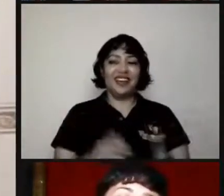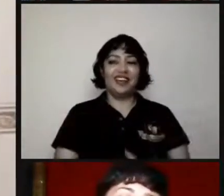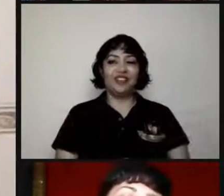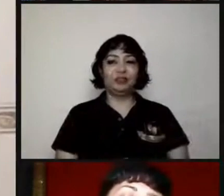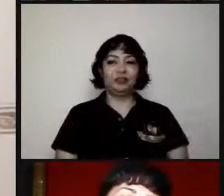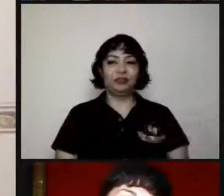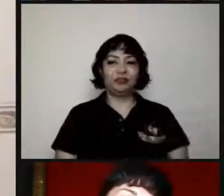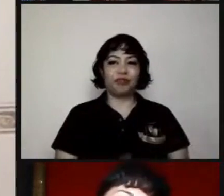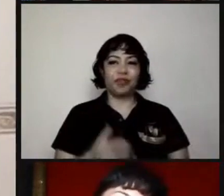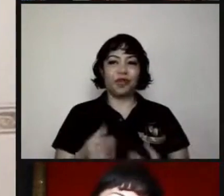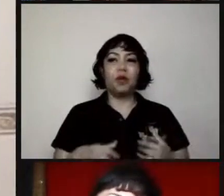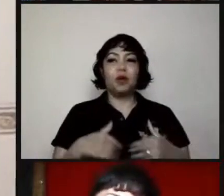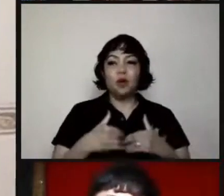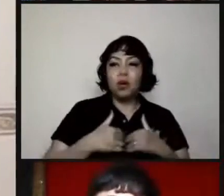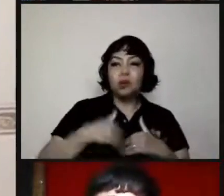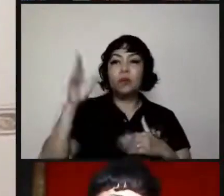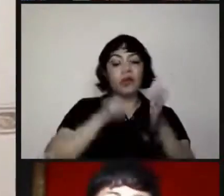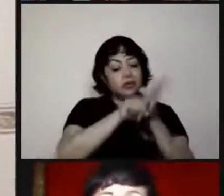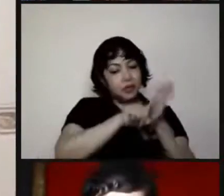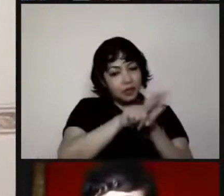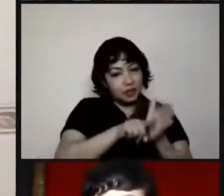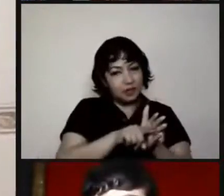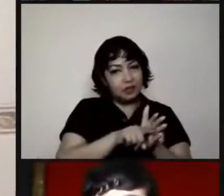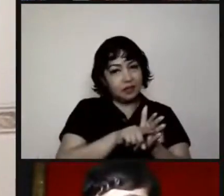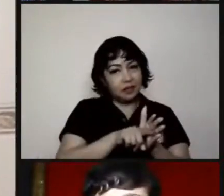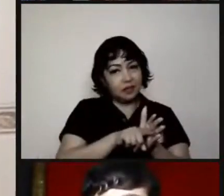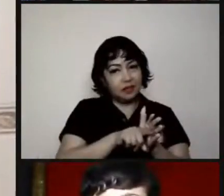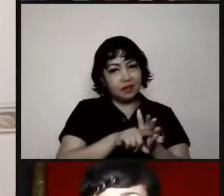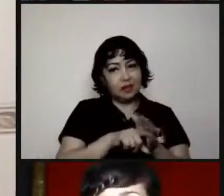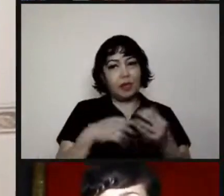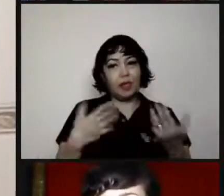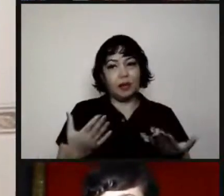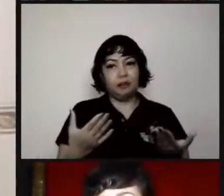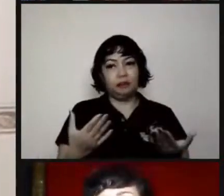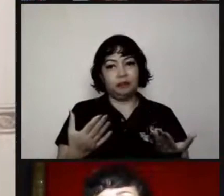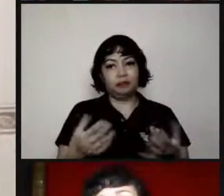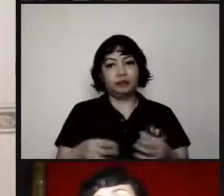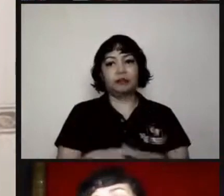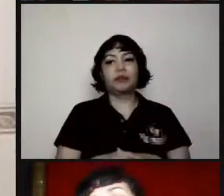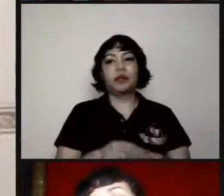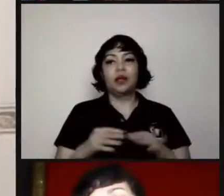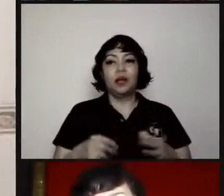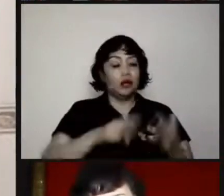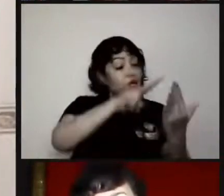Arte é certeza, isso, quanto né, mais Fabiane? É aquilo pesquisar. Pode falar, que Fernando. nos silencia.